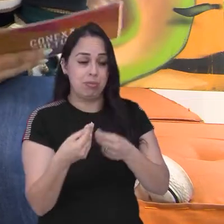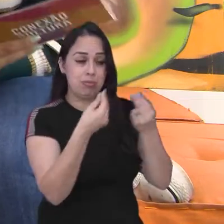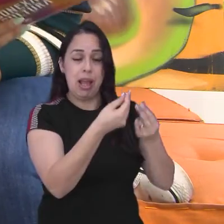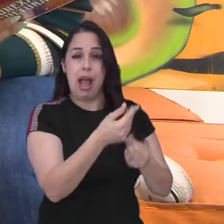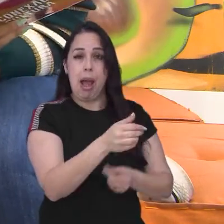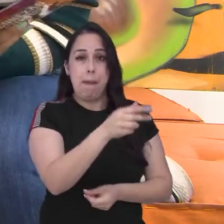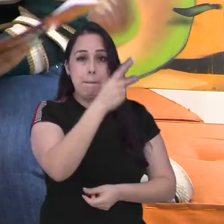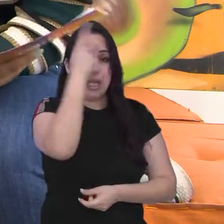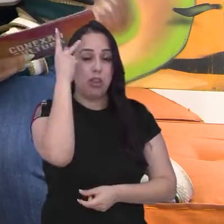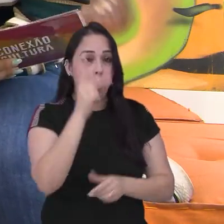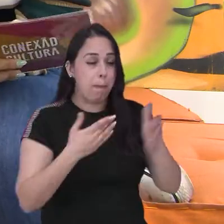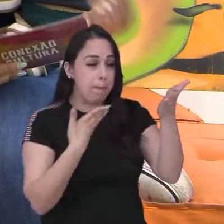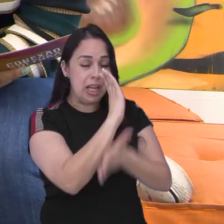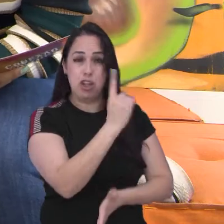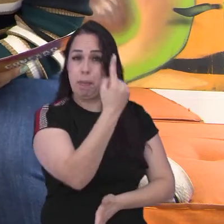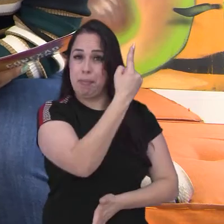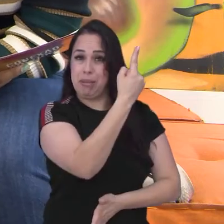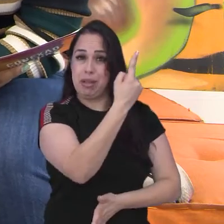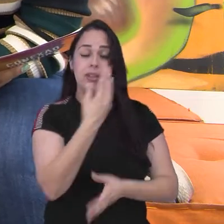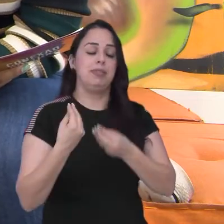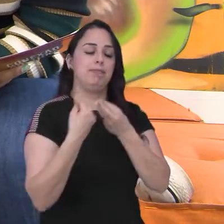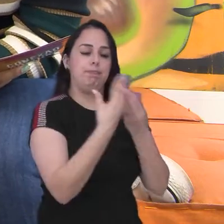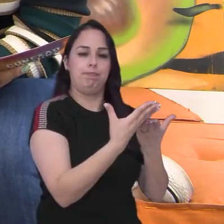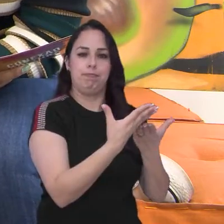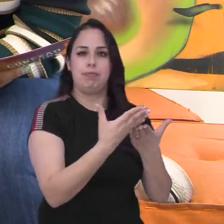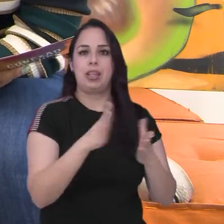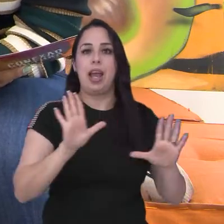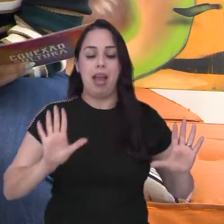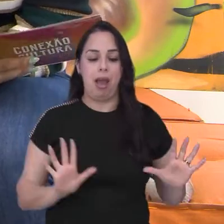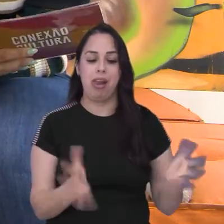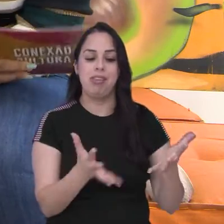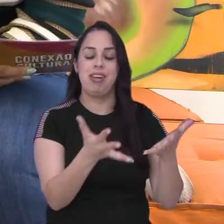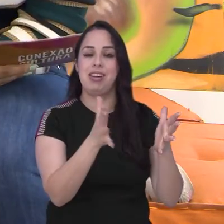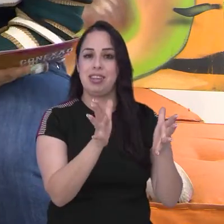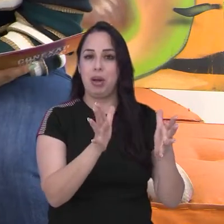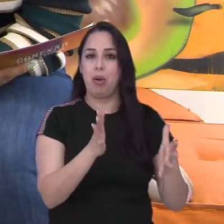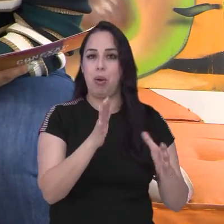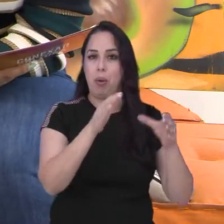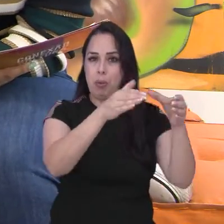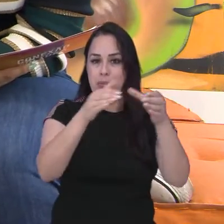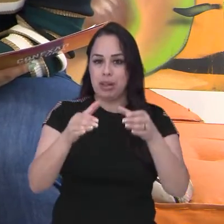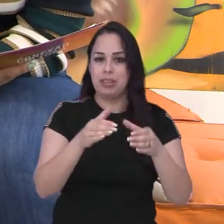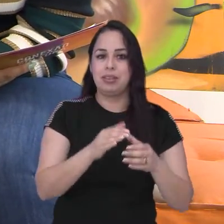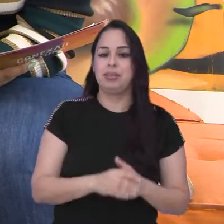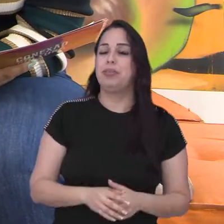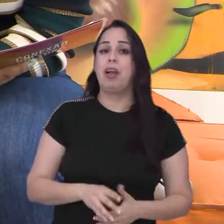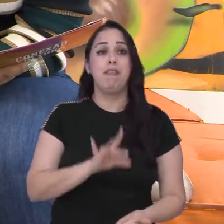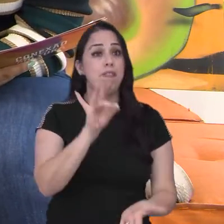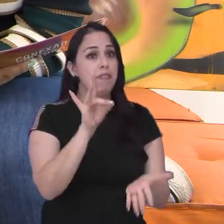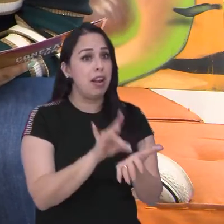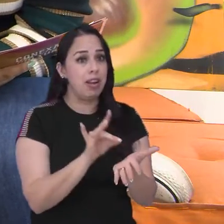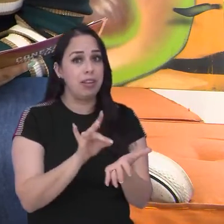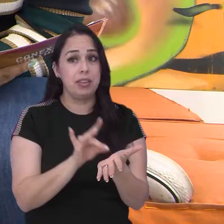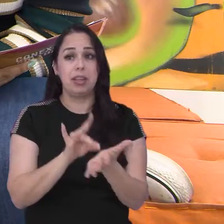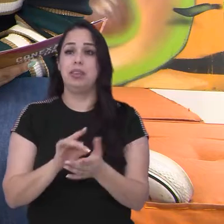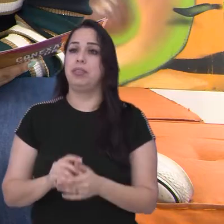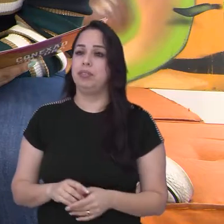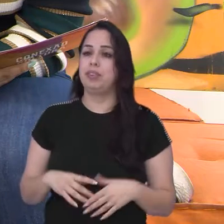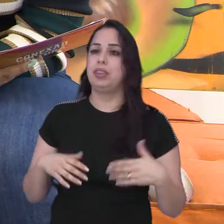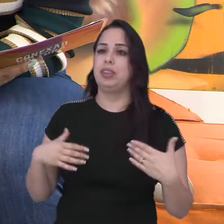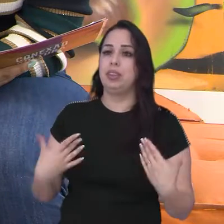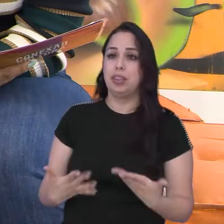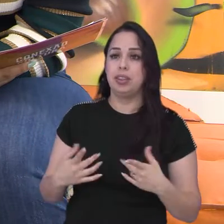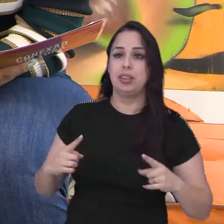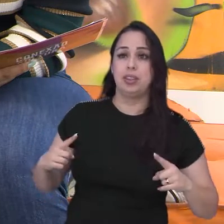o comércio ali do bairro. Assim, vocês estão movimentando o PIB do seu bairro. É verdade. Então, assim, e aí